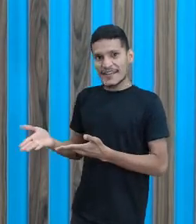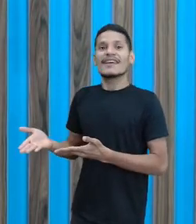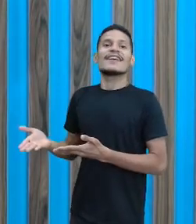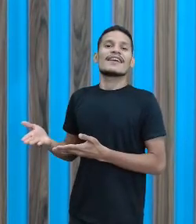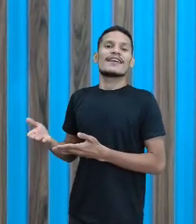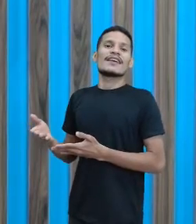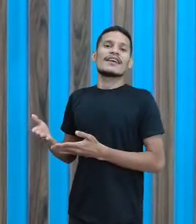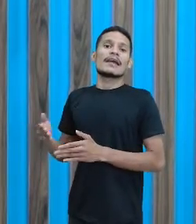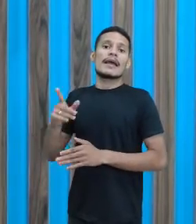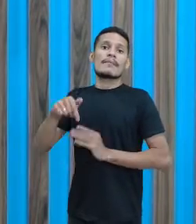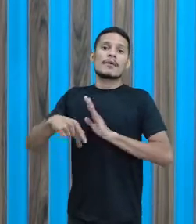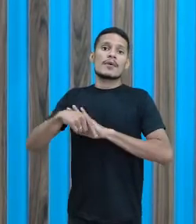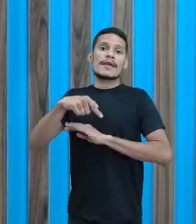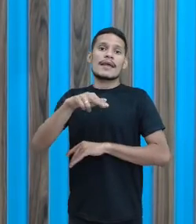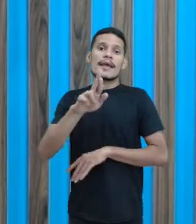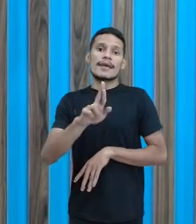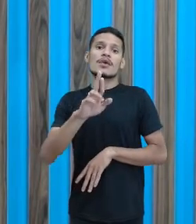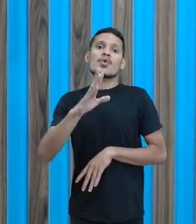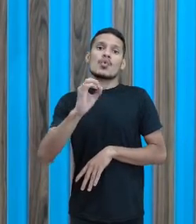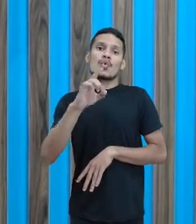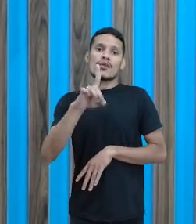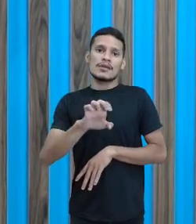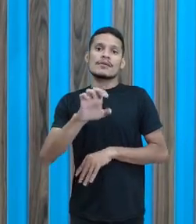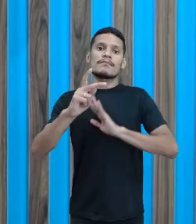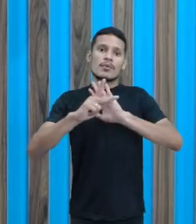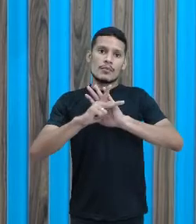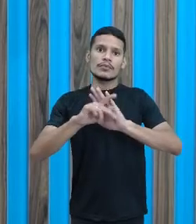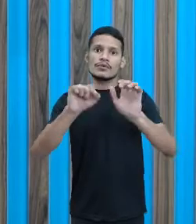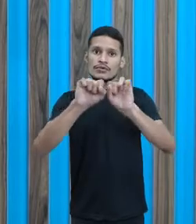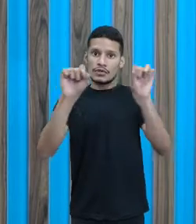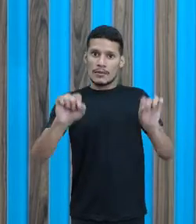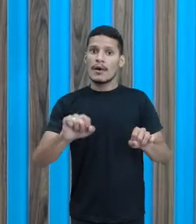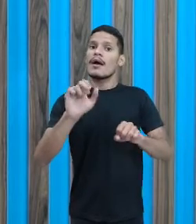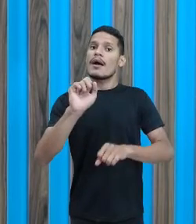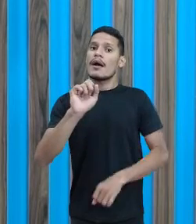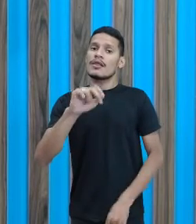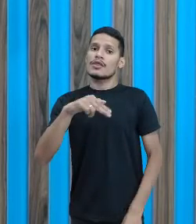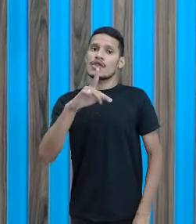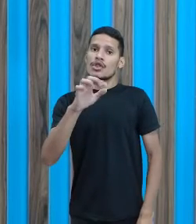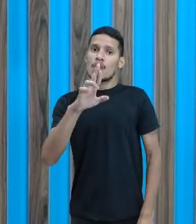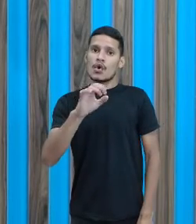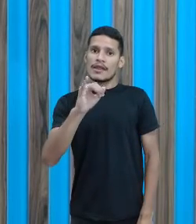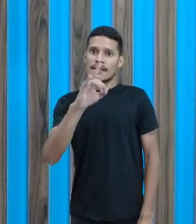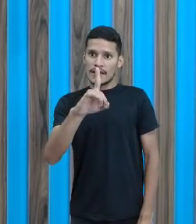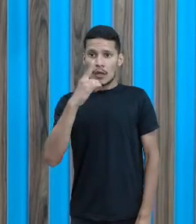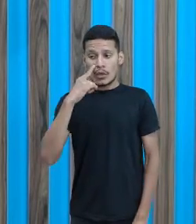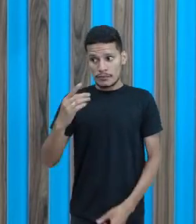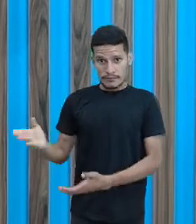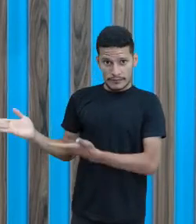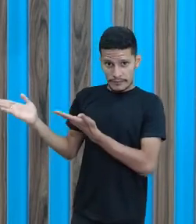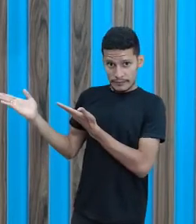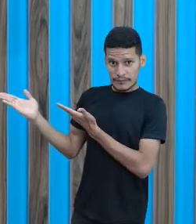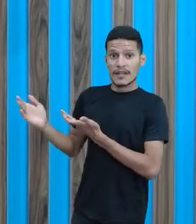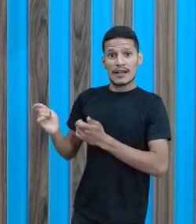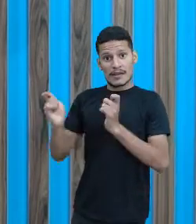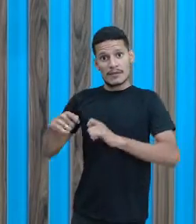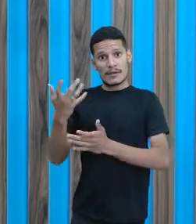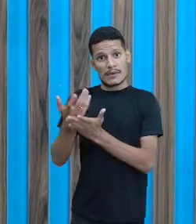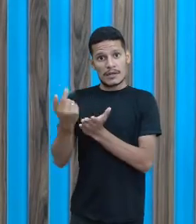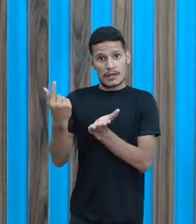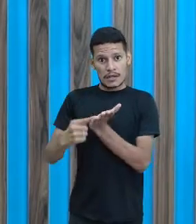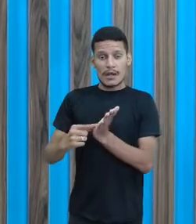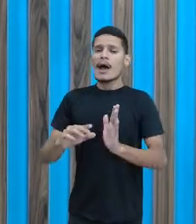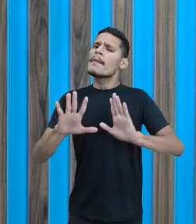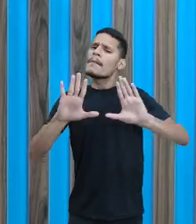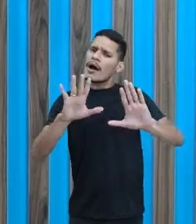aí para o Android, tá certo? Então, quem tiver o sistema Android, usa esse QR Code aí, né, e já marca e já vai direto para baixar o aplicativo. Já quem